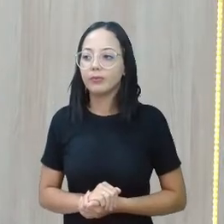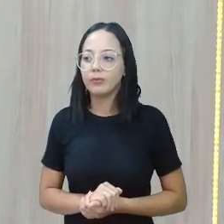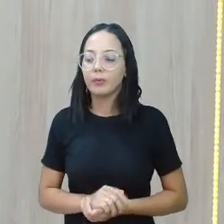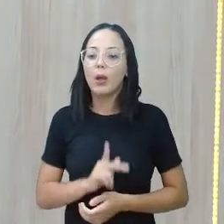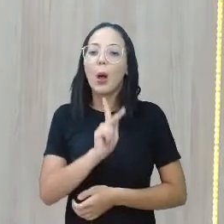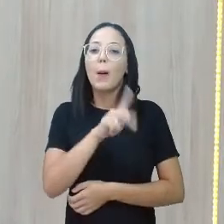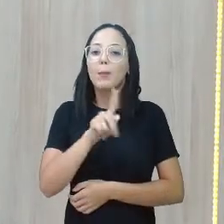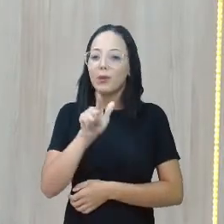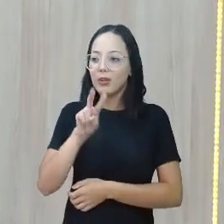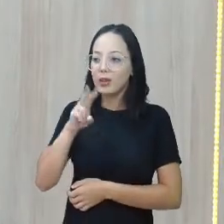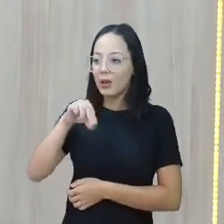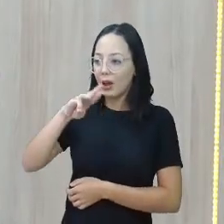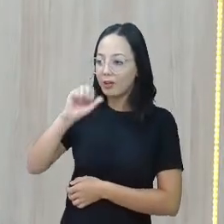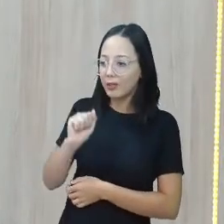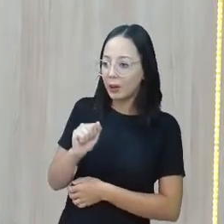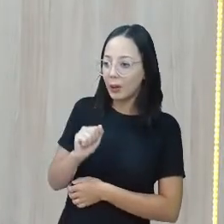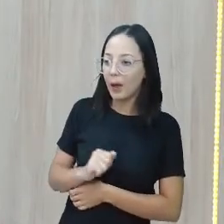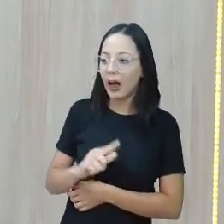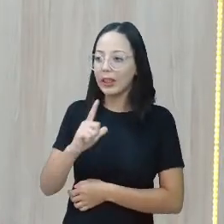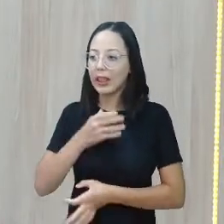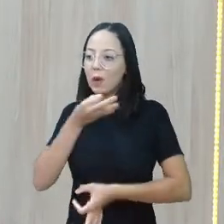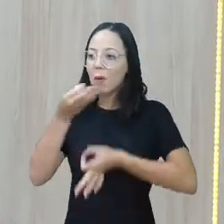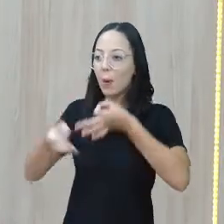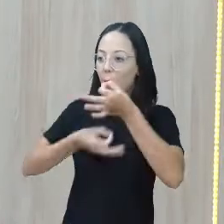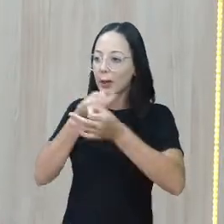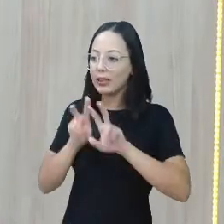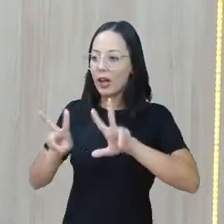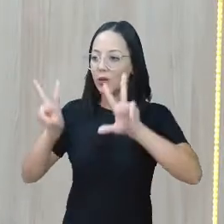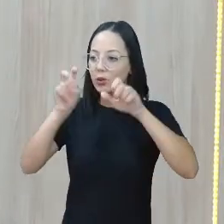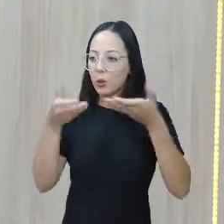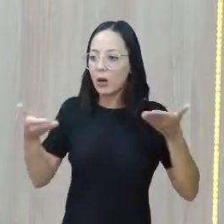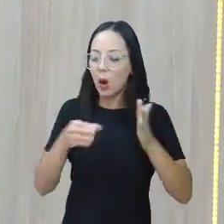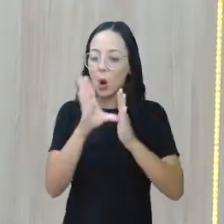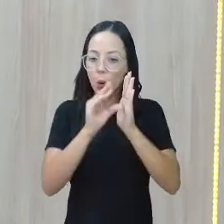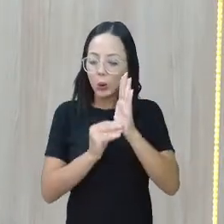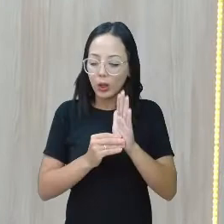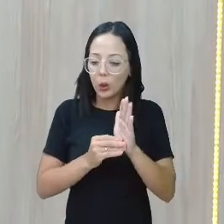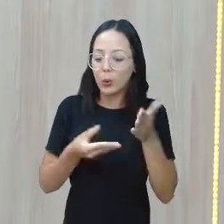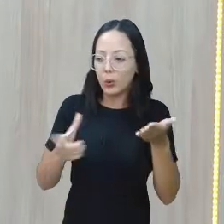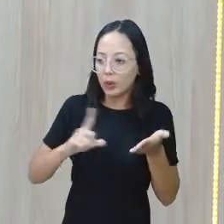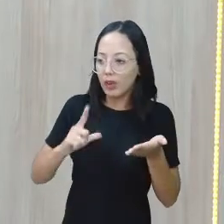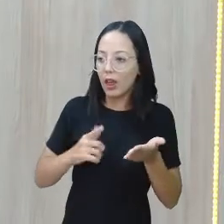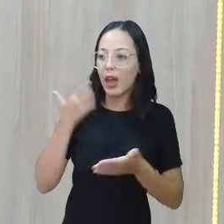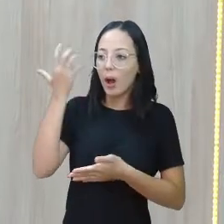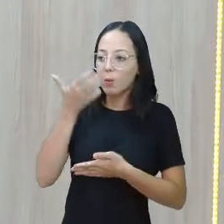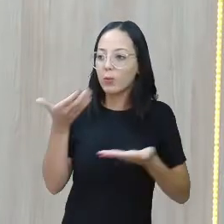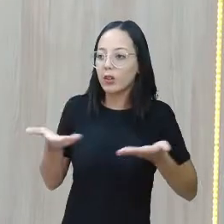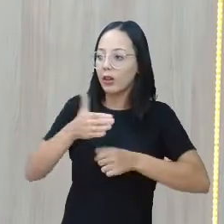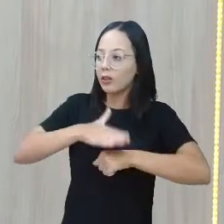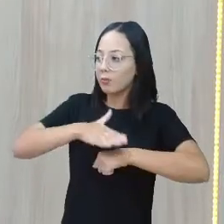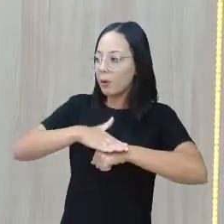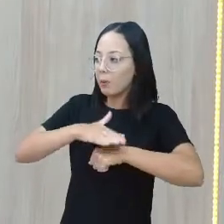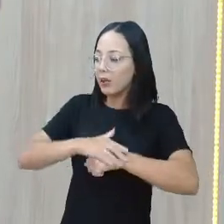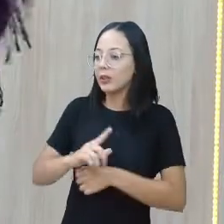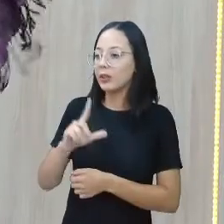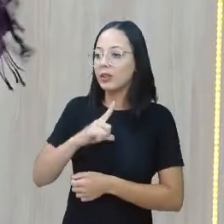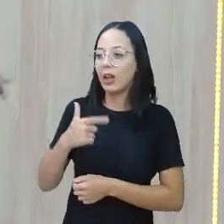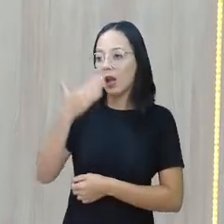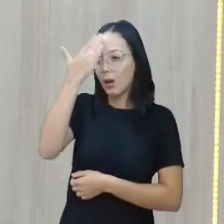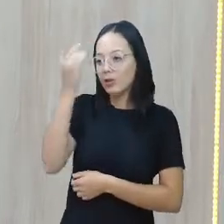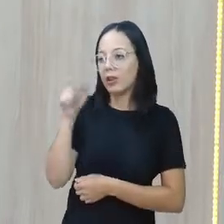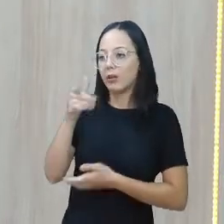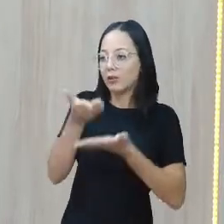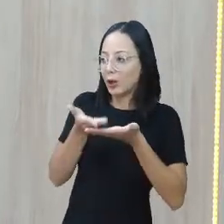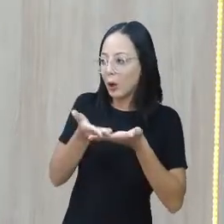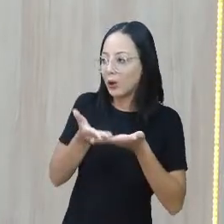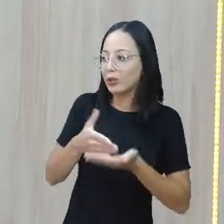Professora Vilma, algum comentário sobre esse assunto, nesse momento, a música nesse momento? Eu sei que você gosta de estudar